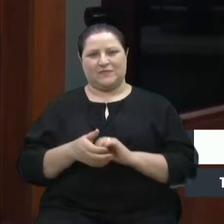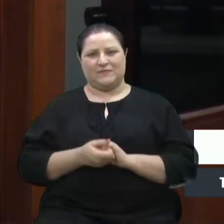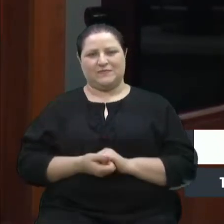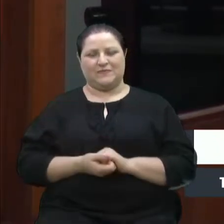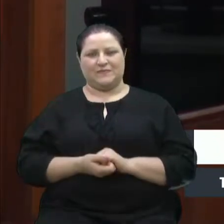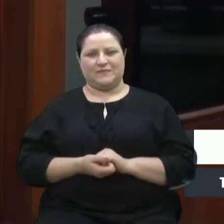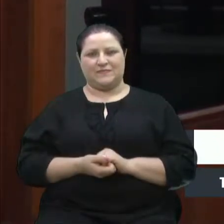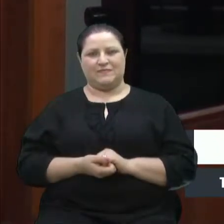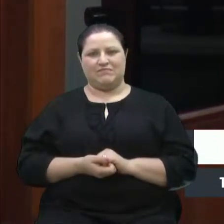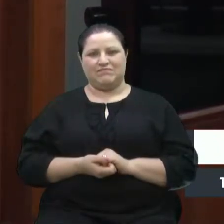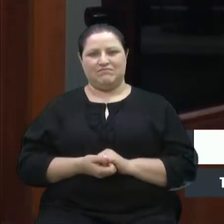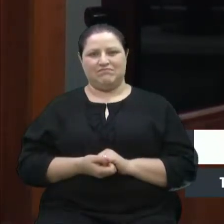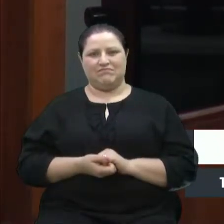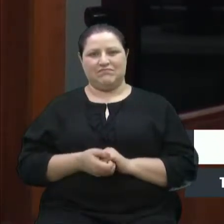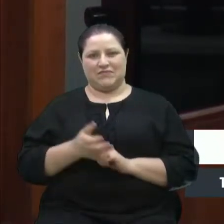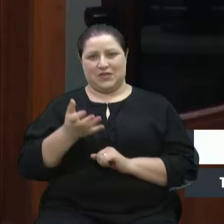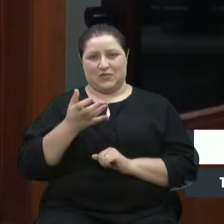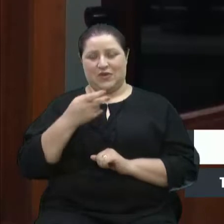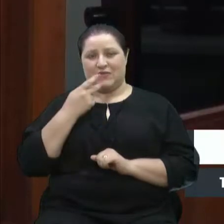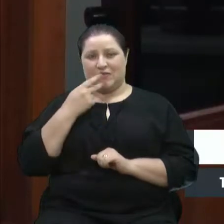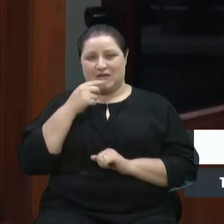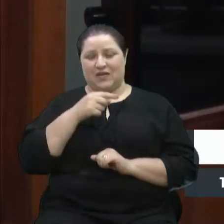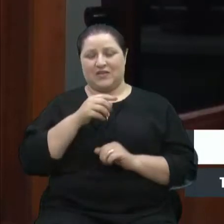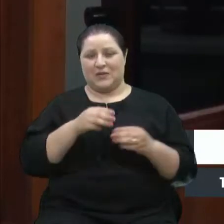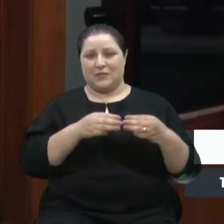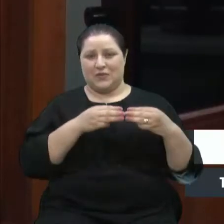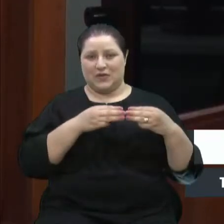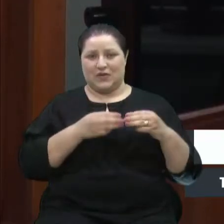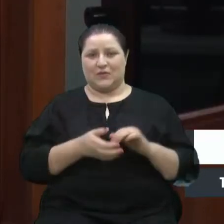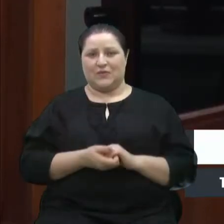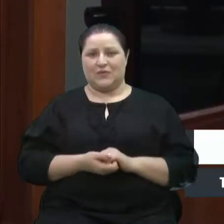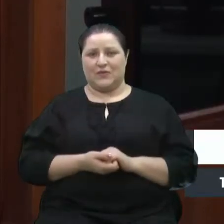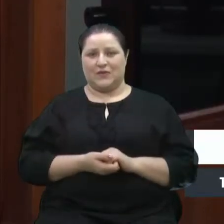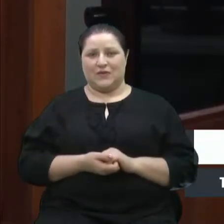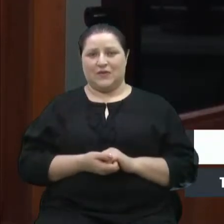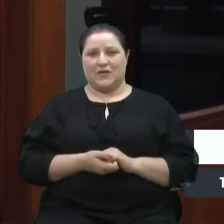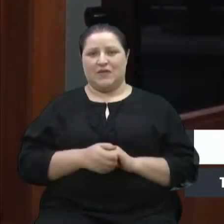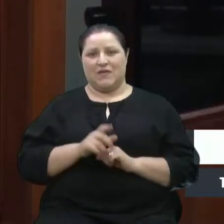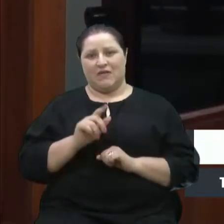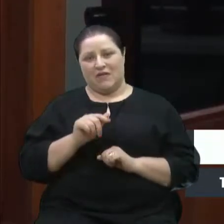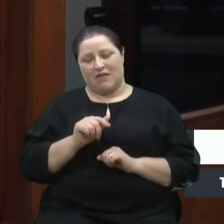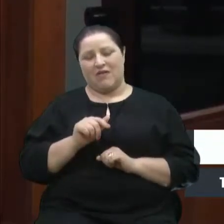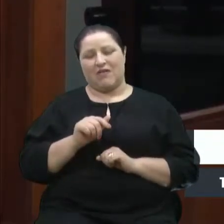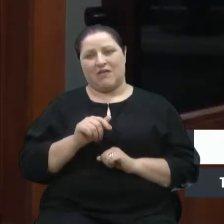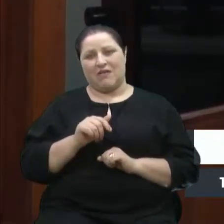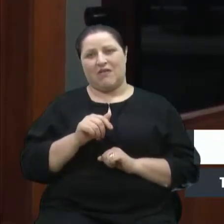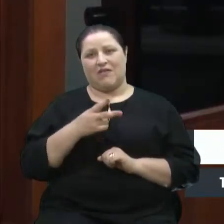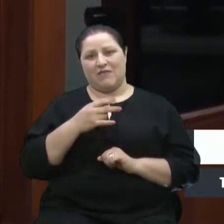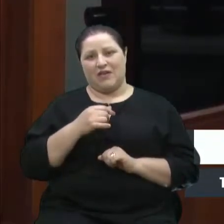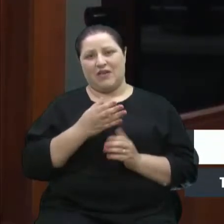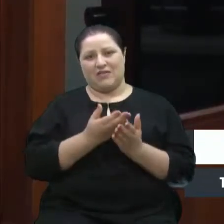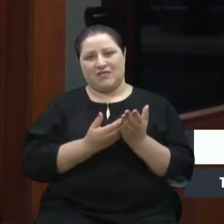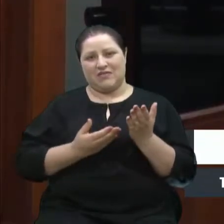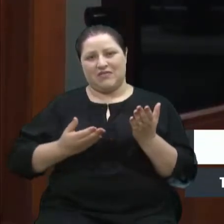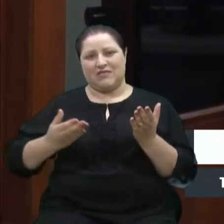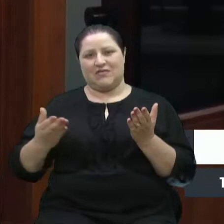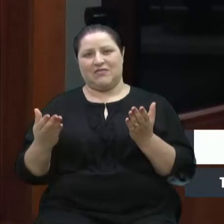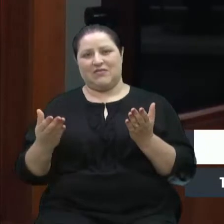essa eu queria só fazer essa ressava dessa Moção que foi será ou será pelo menos encaminhado